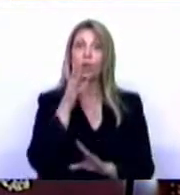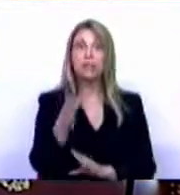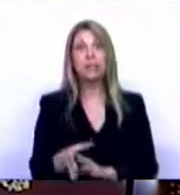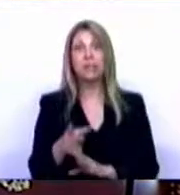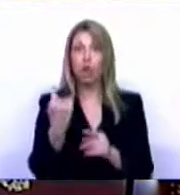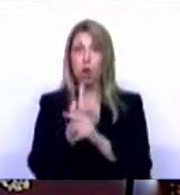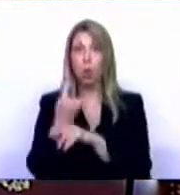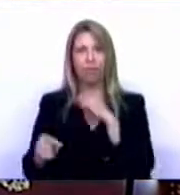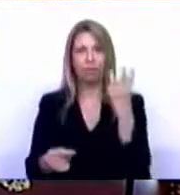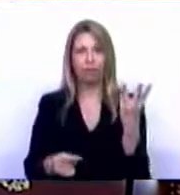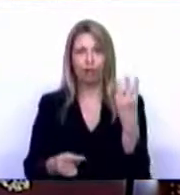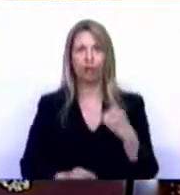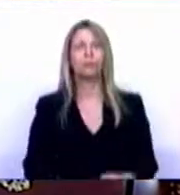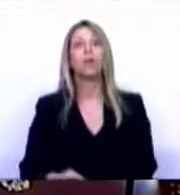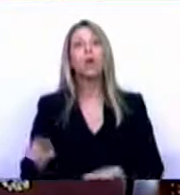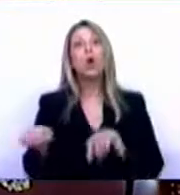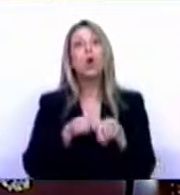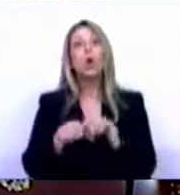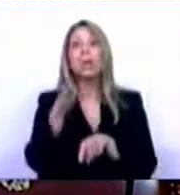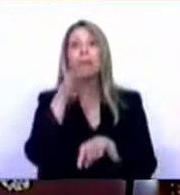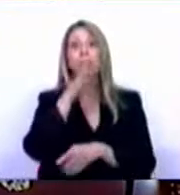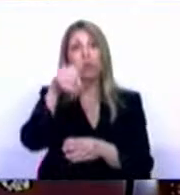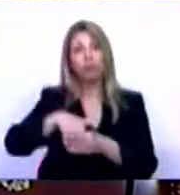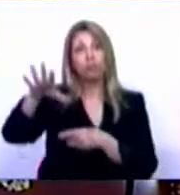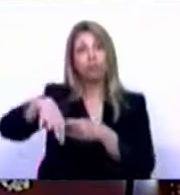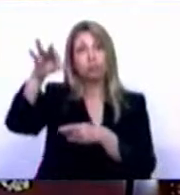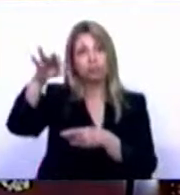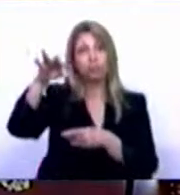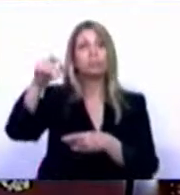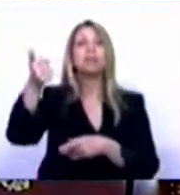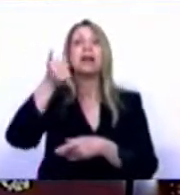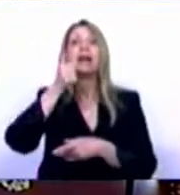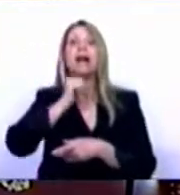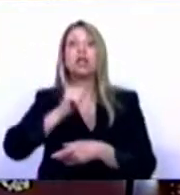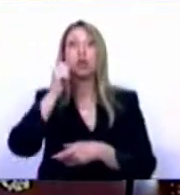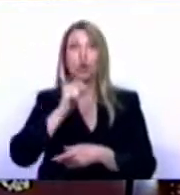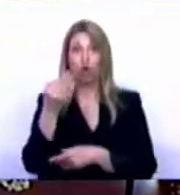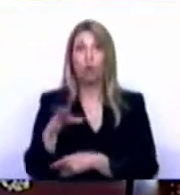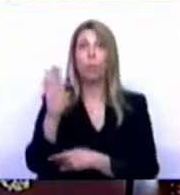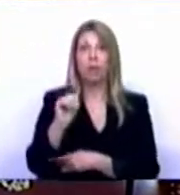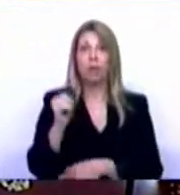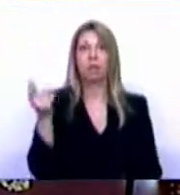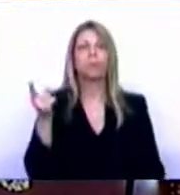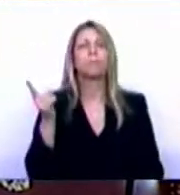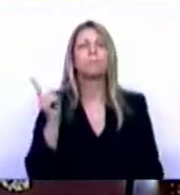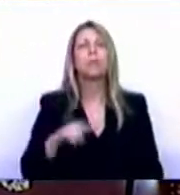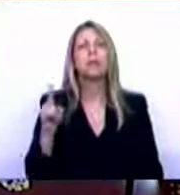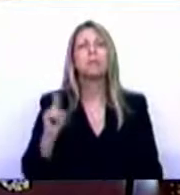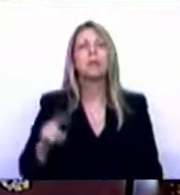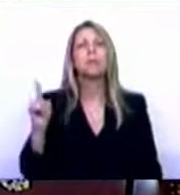coisas. Os deputados eleitos pelo Círculo Eleitoral dos Açores do Partido Socialista várias vezes e em